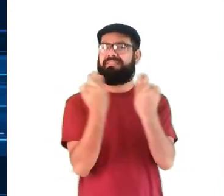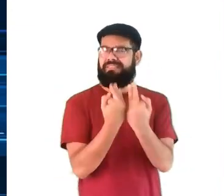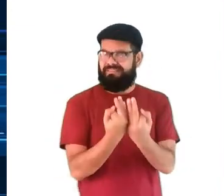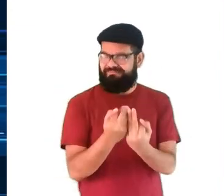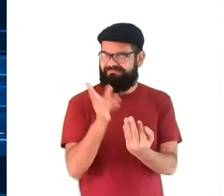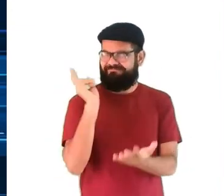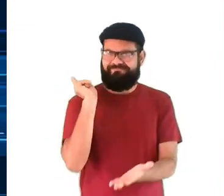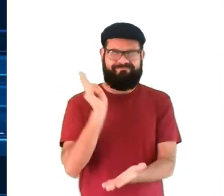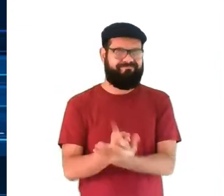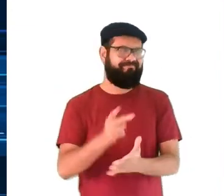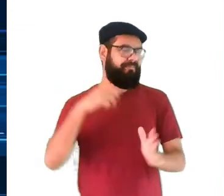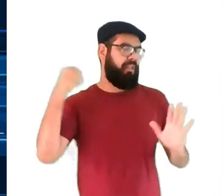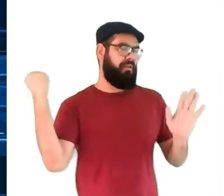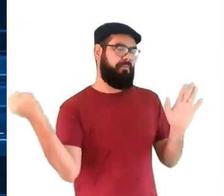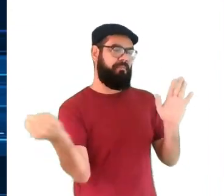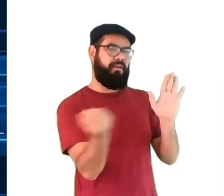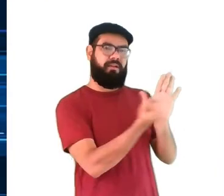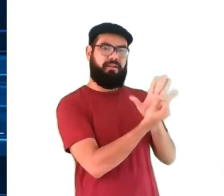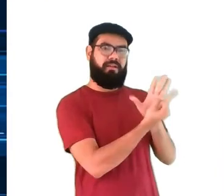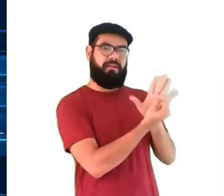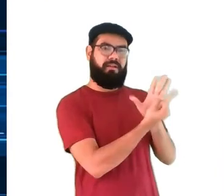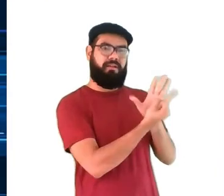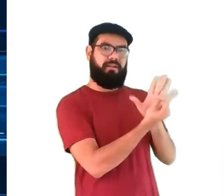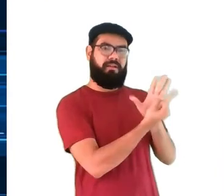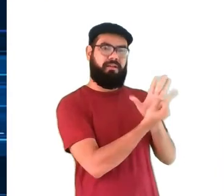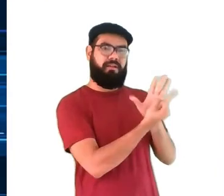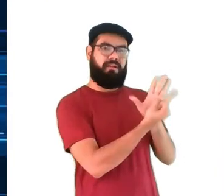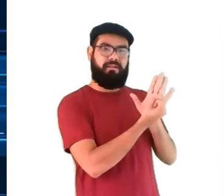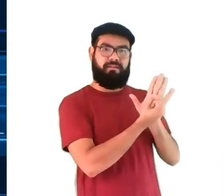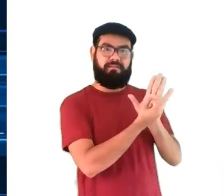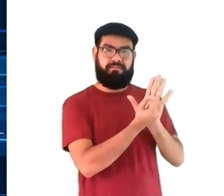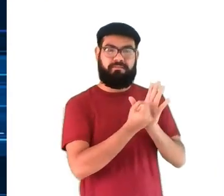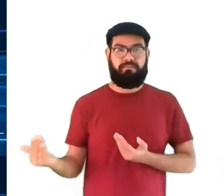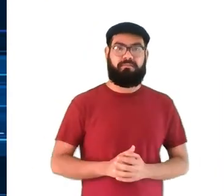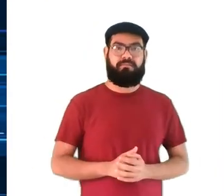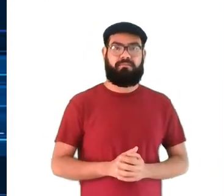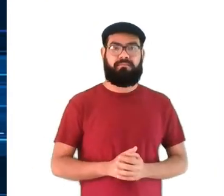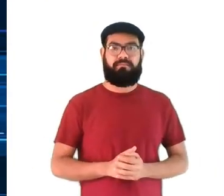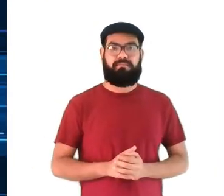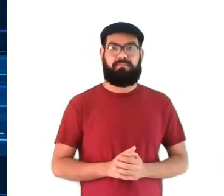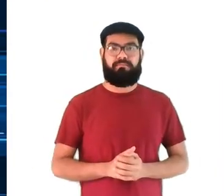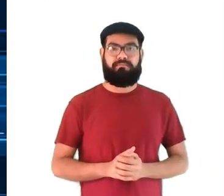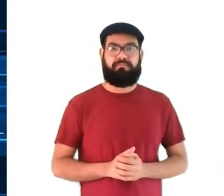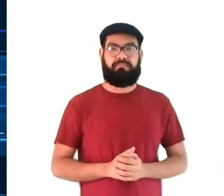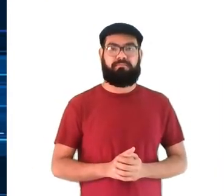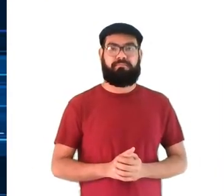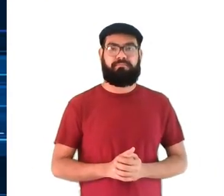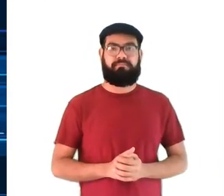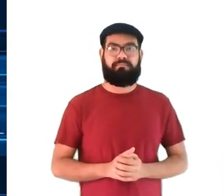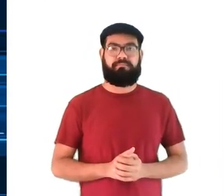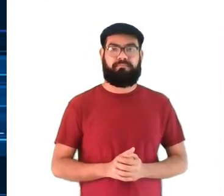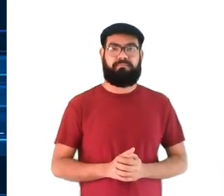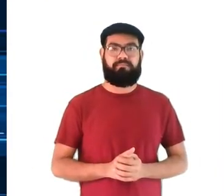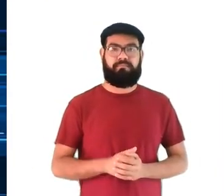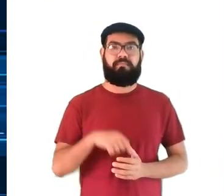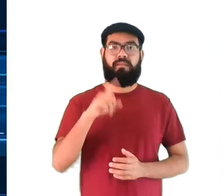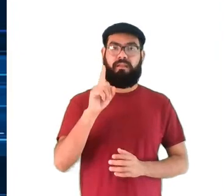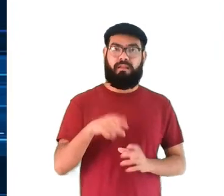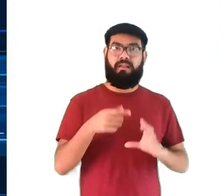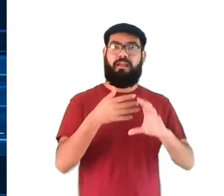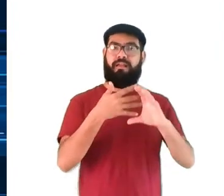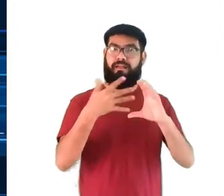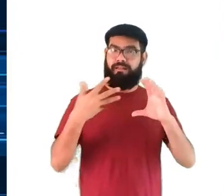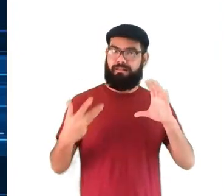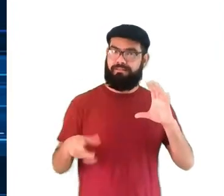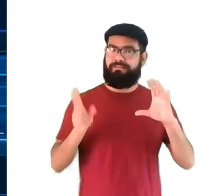no adolescente atual, os conflitos familiares. É uma das características mais frequentes na entrada da